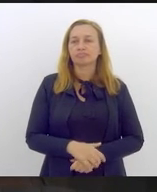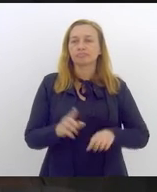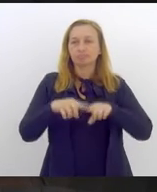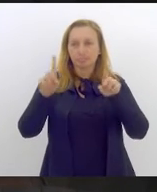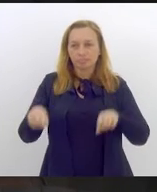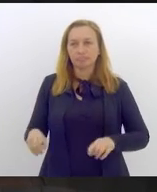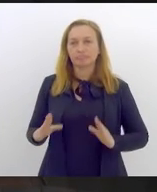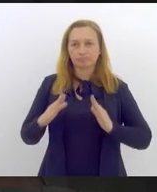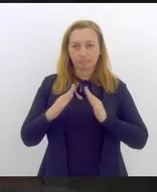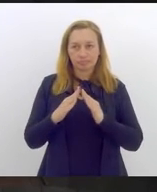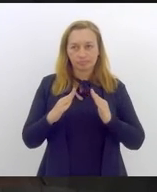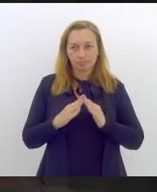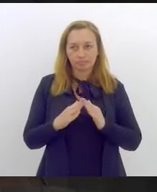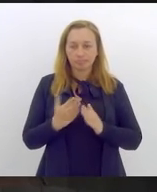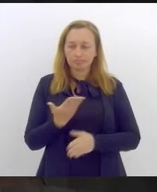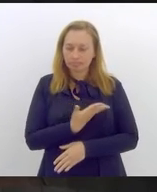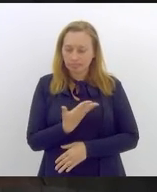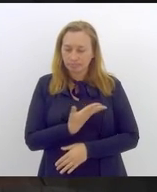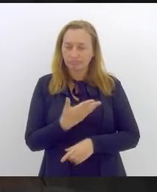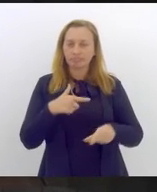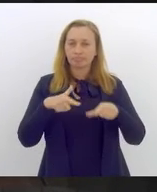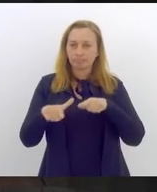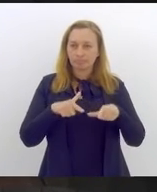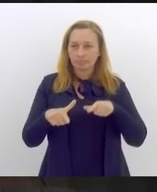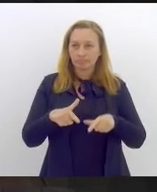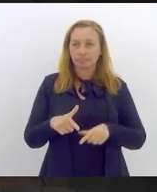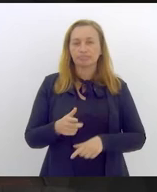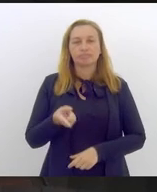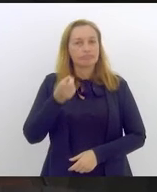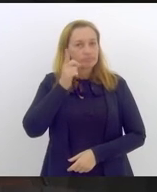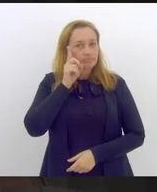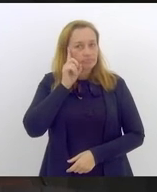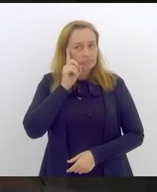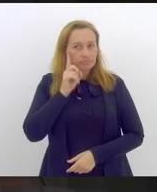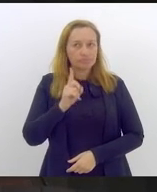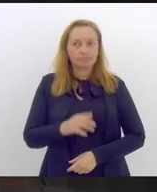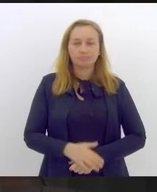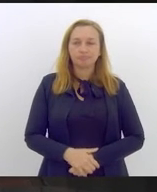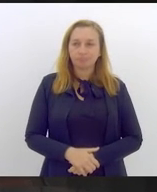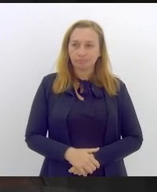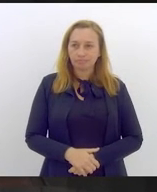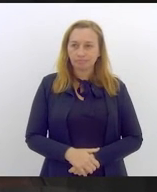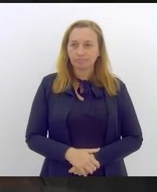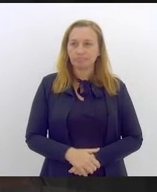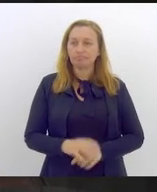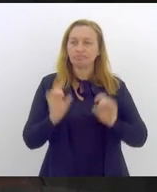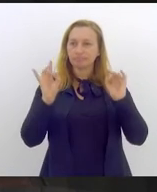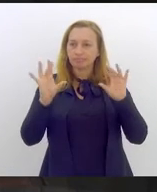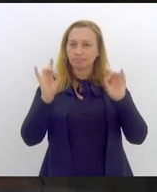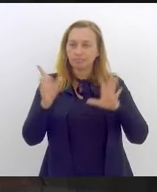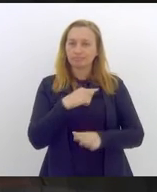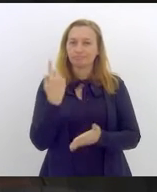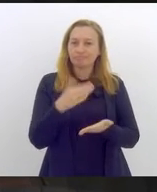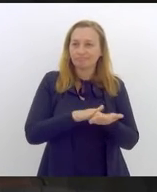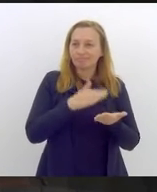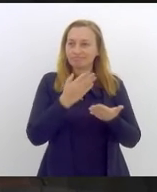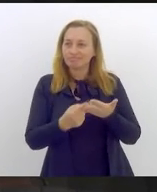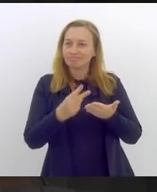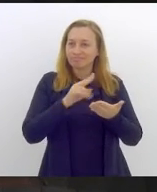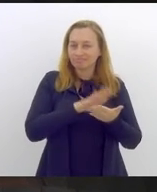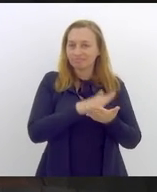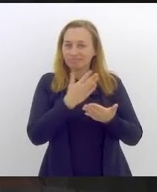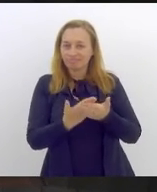e servidores desta casa nossos colegas de trabalho no cotidiano uma menção que faço sempre especial a nossa intérprete da língua